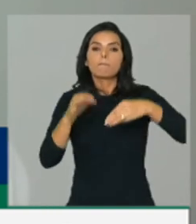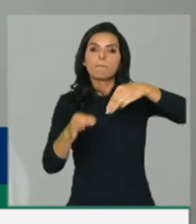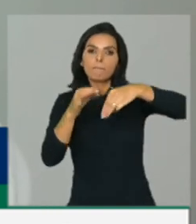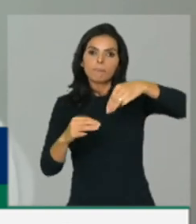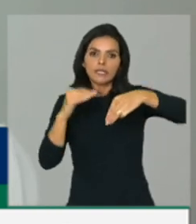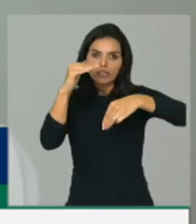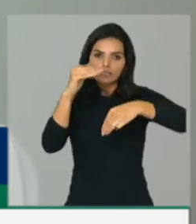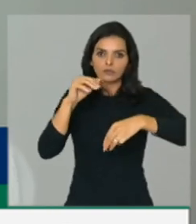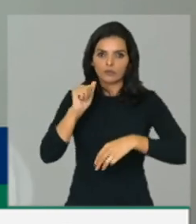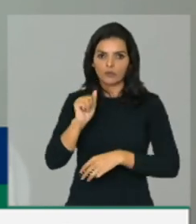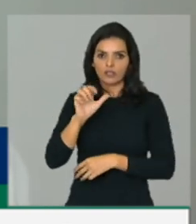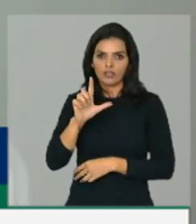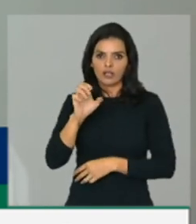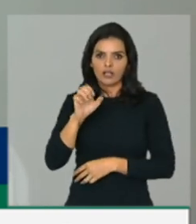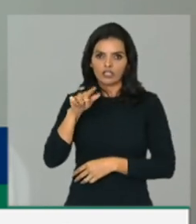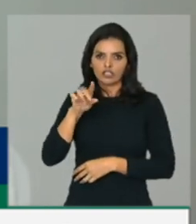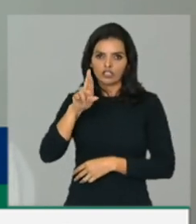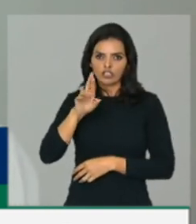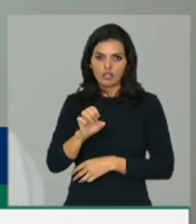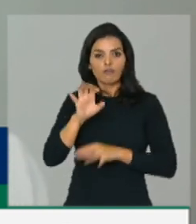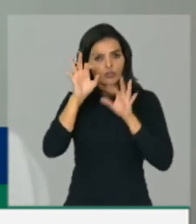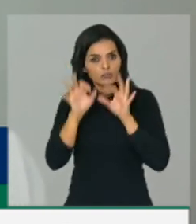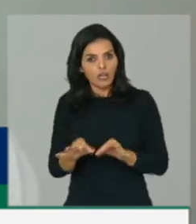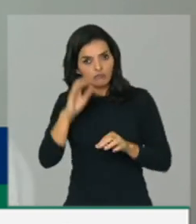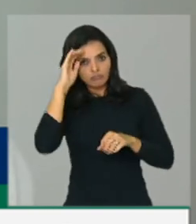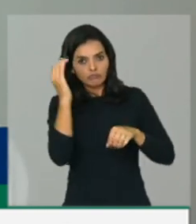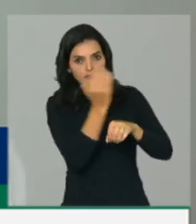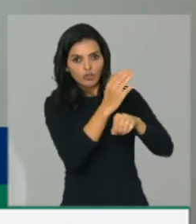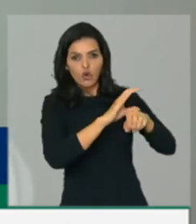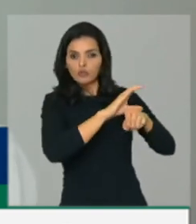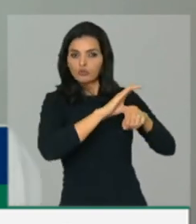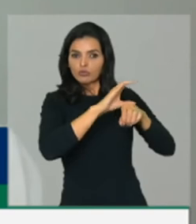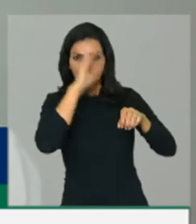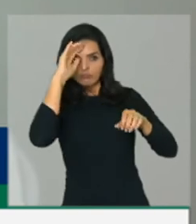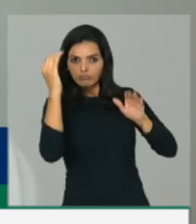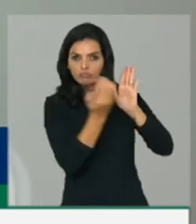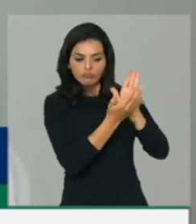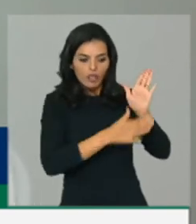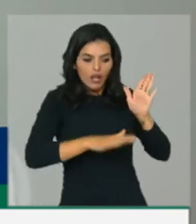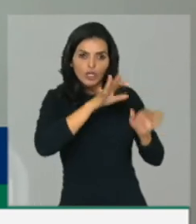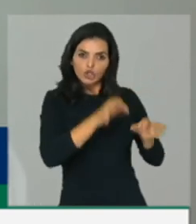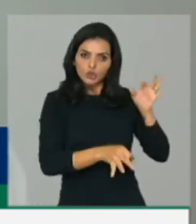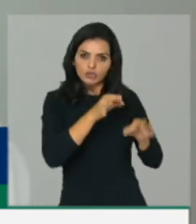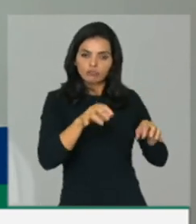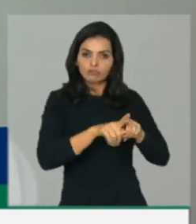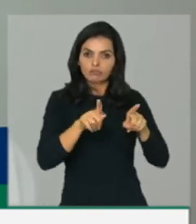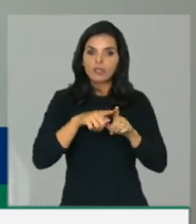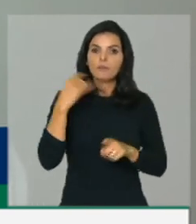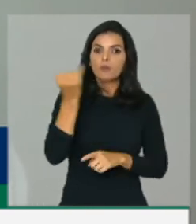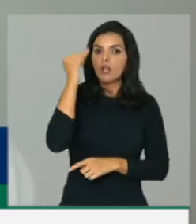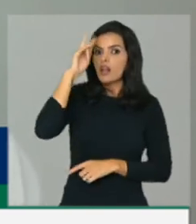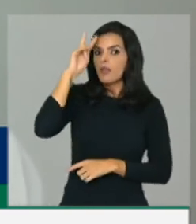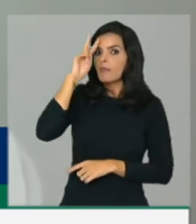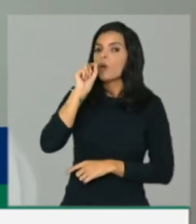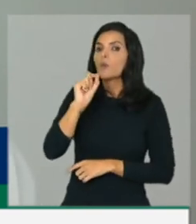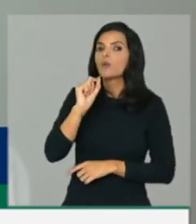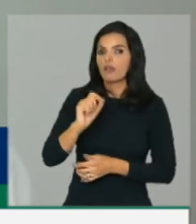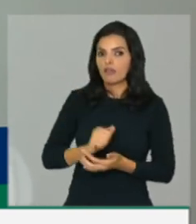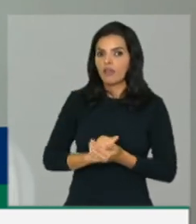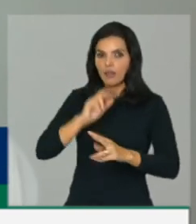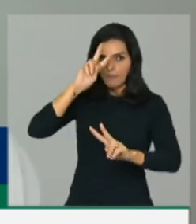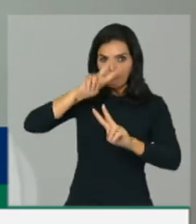Moraes foi acertada e cumpriu os preceitos jurídicos e constitucionais. Importante relembrar que essa decisão que levou à